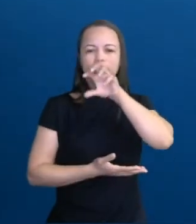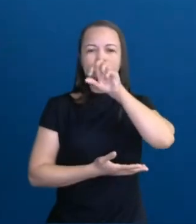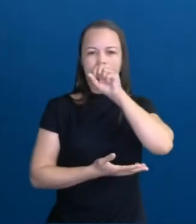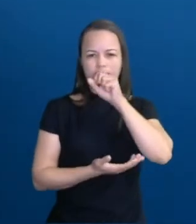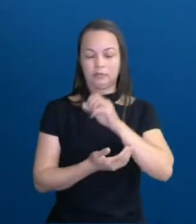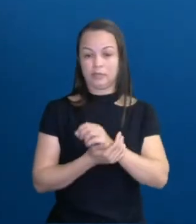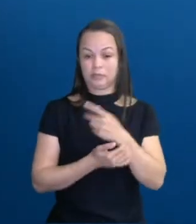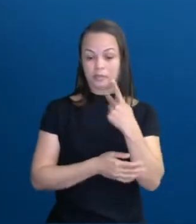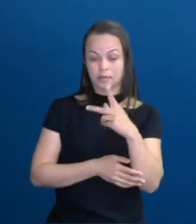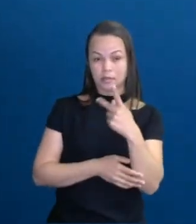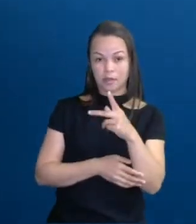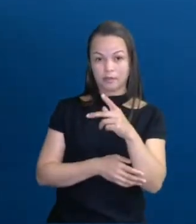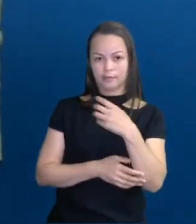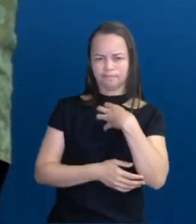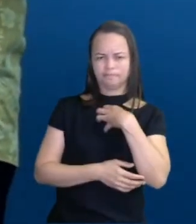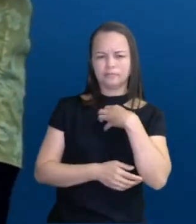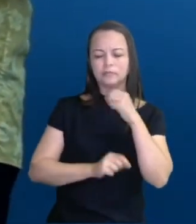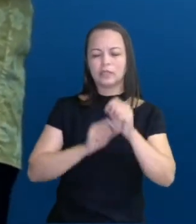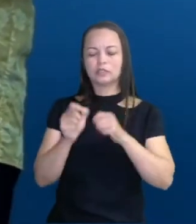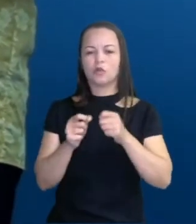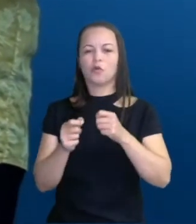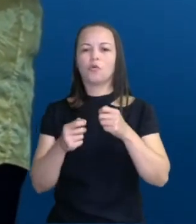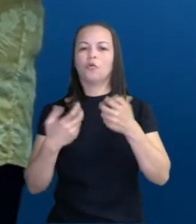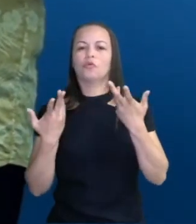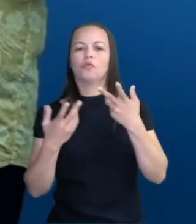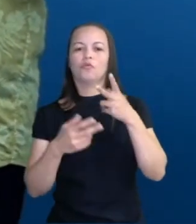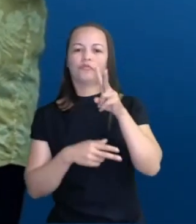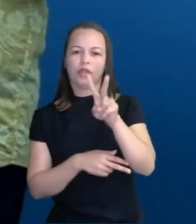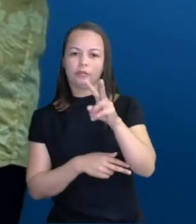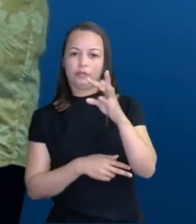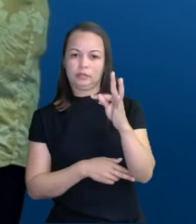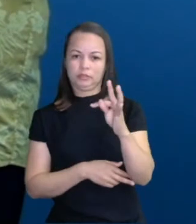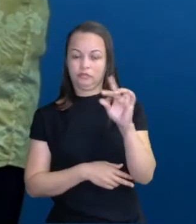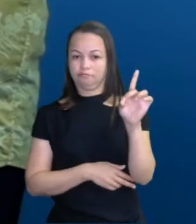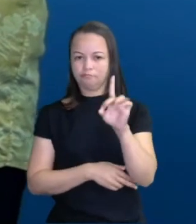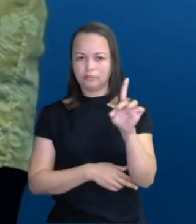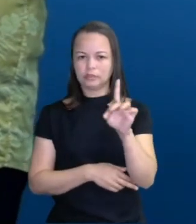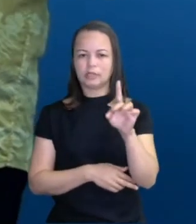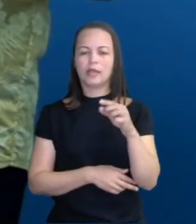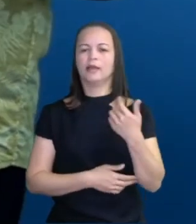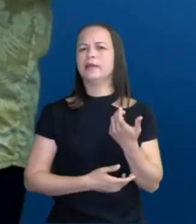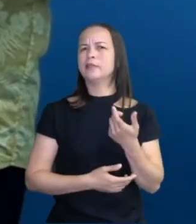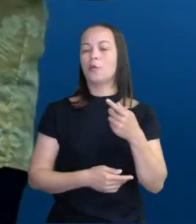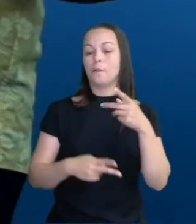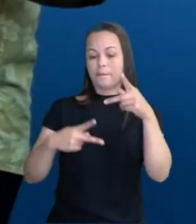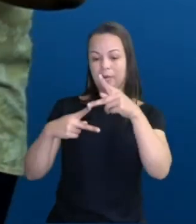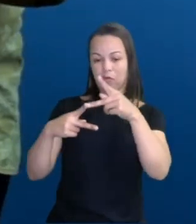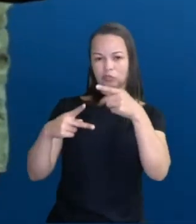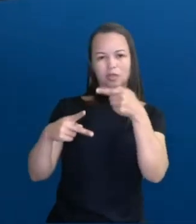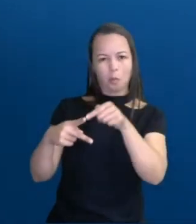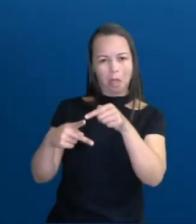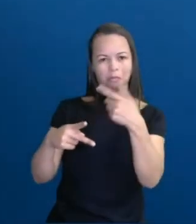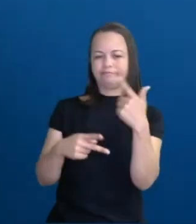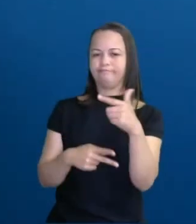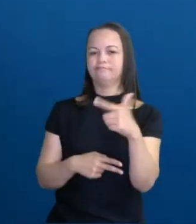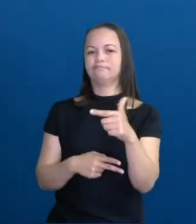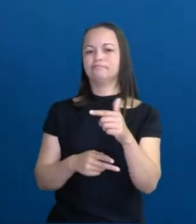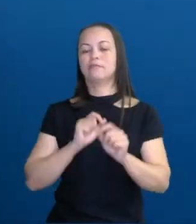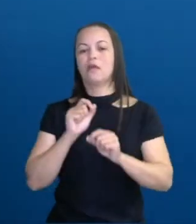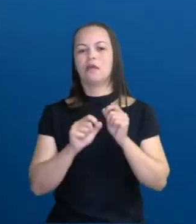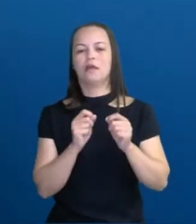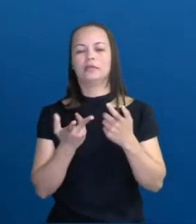nesse sentido o verbo é transitivo direto então ele não vai receber preposição